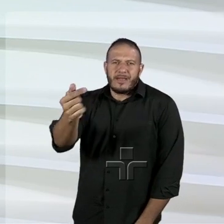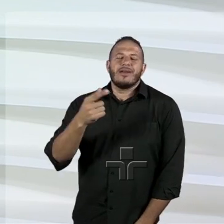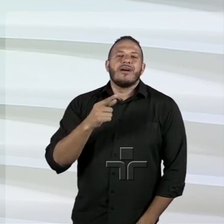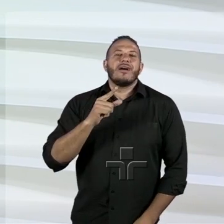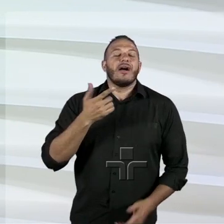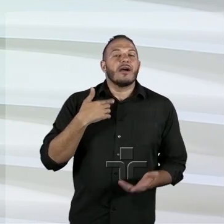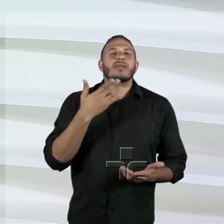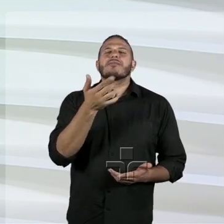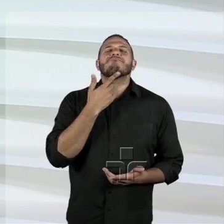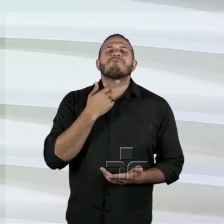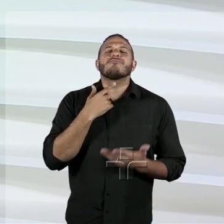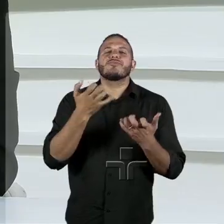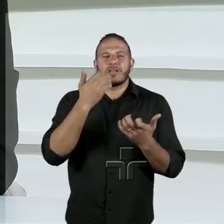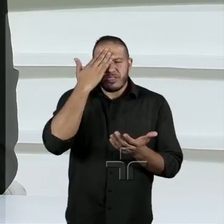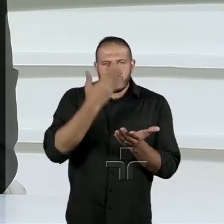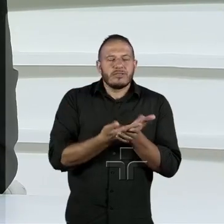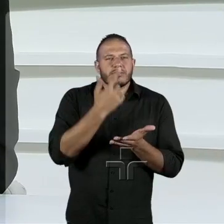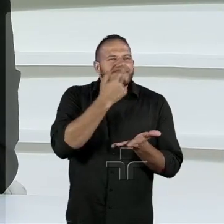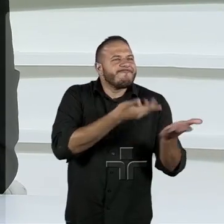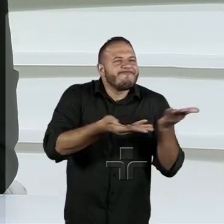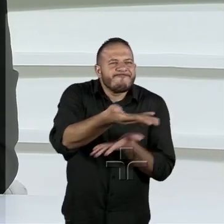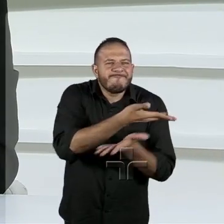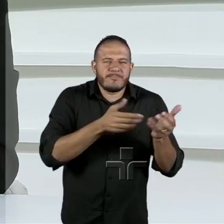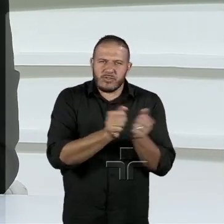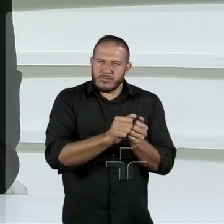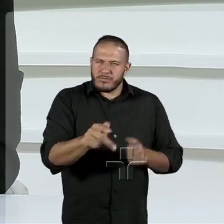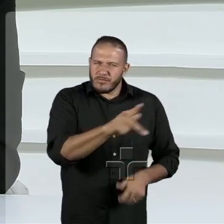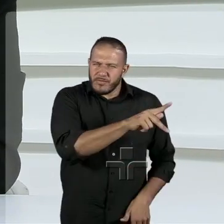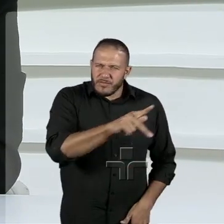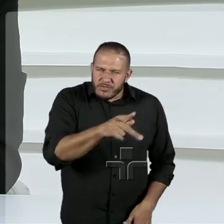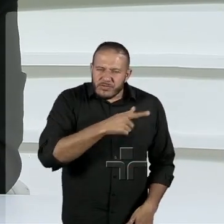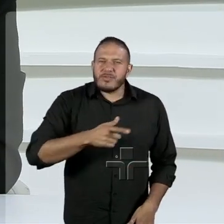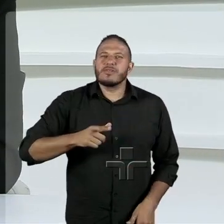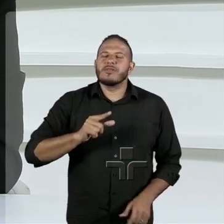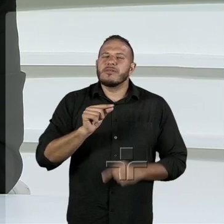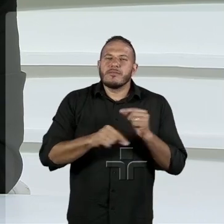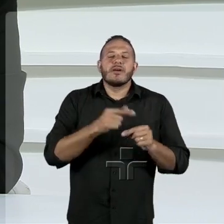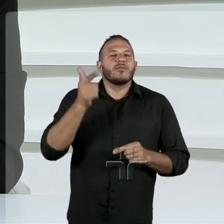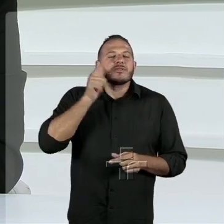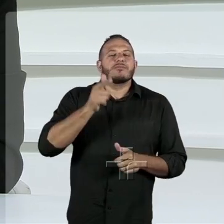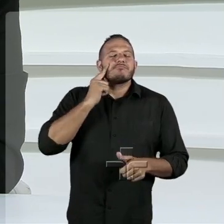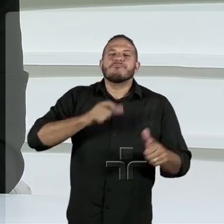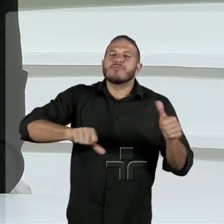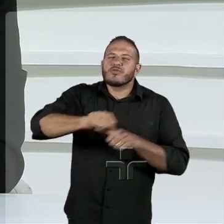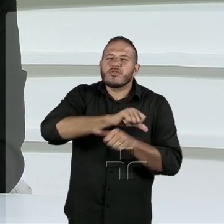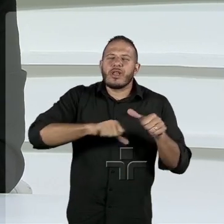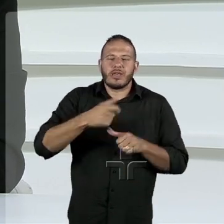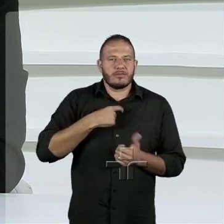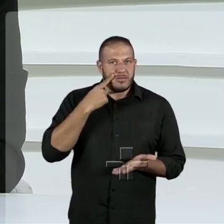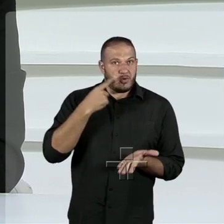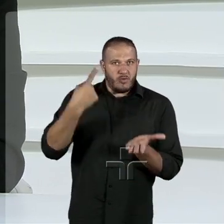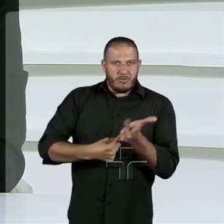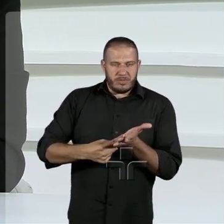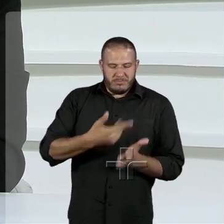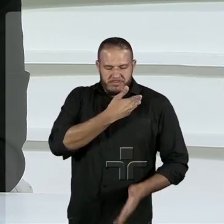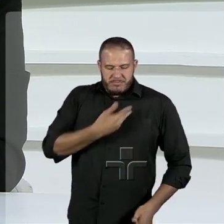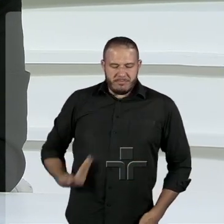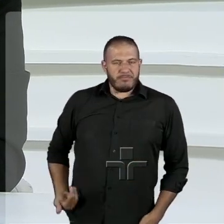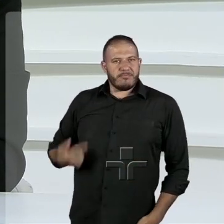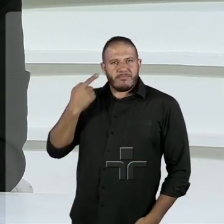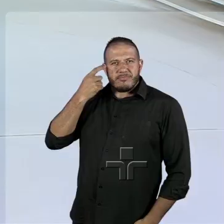manga, além desse engajamento que o senhor vai procurar com os professores lá na ponta final, para tornar esse compromisso do governador